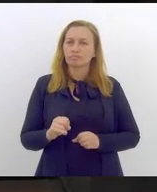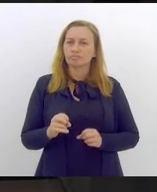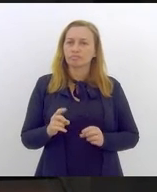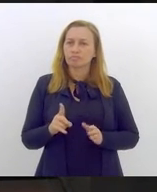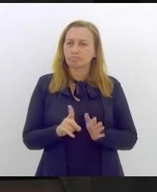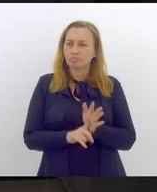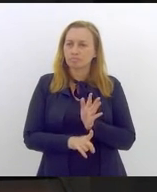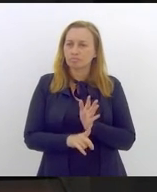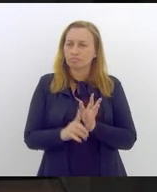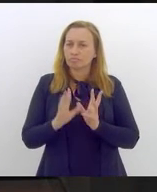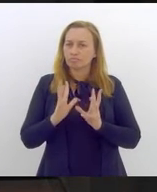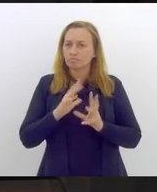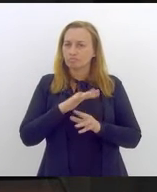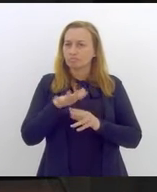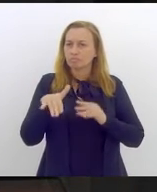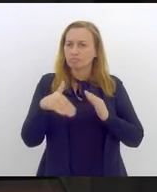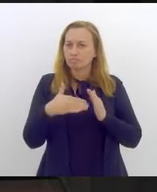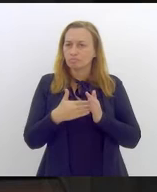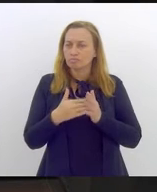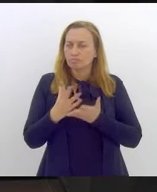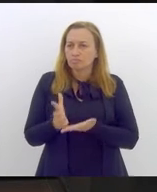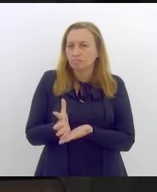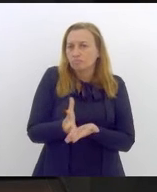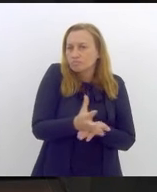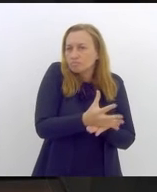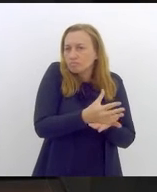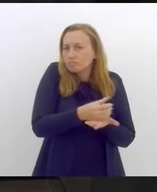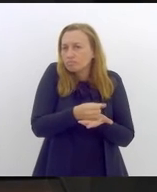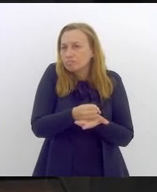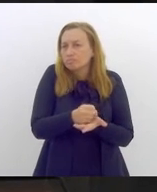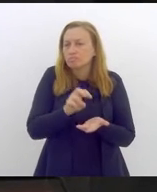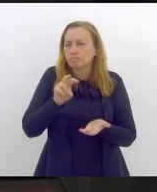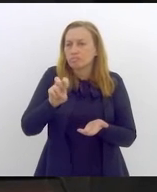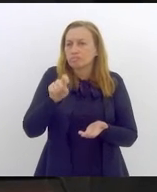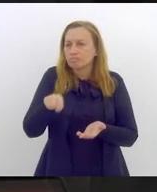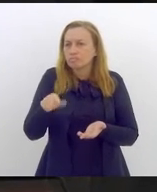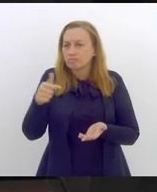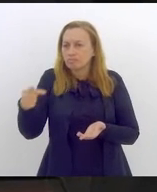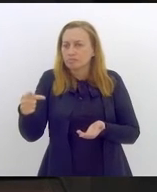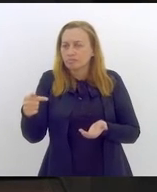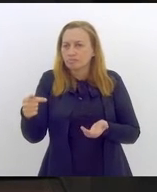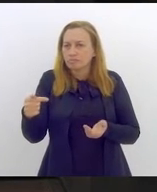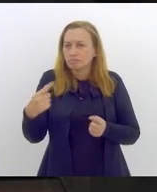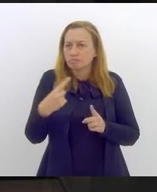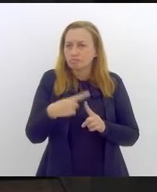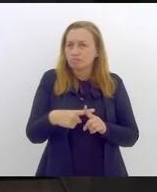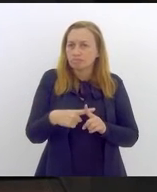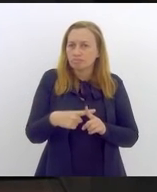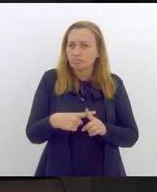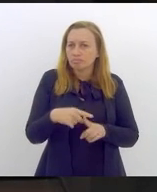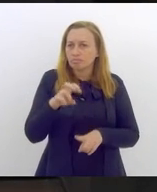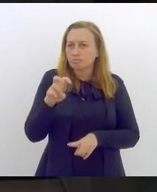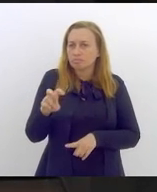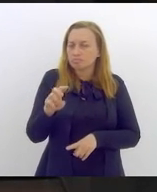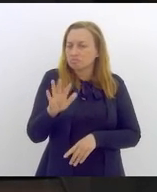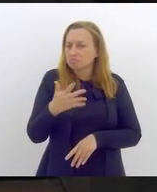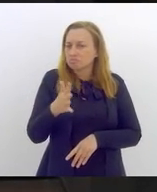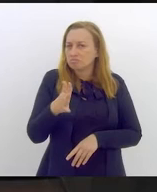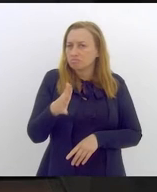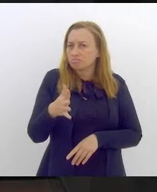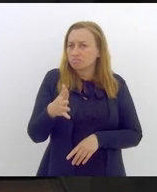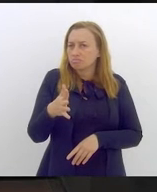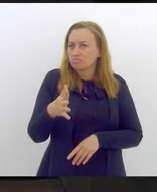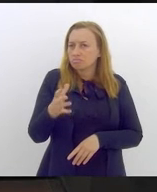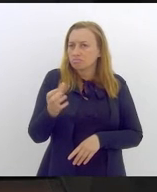do total arrecadado 5.7 com mais cinco aproximadamente